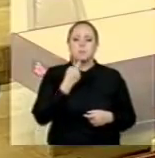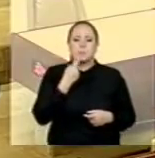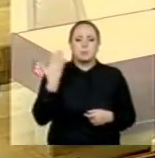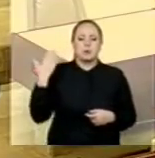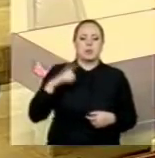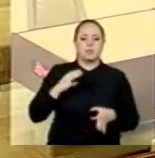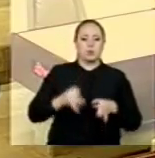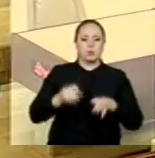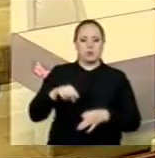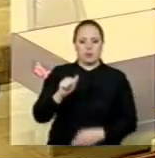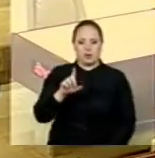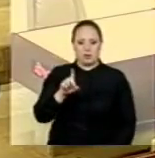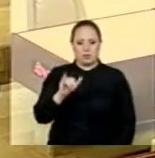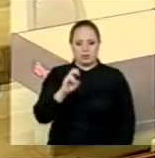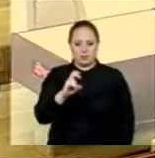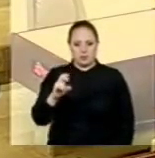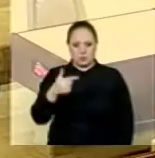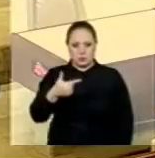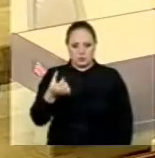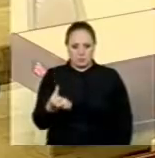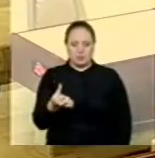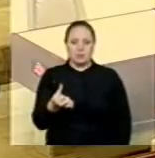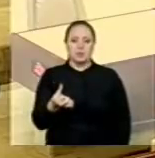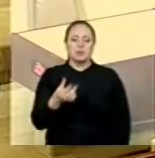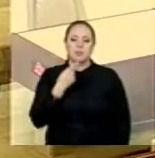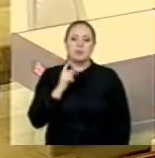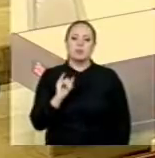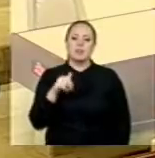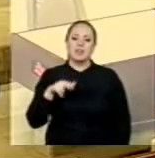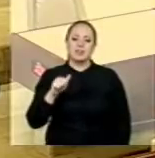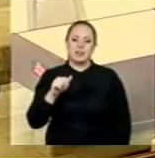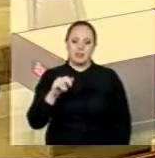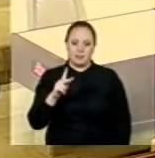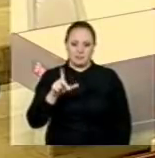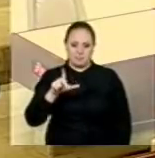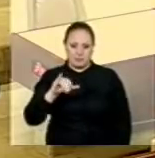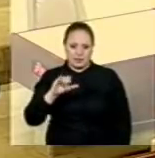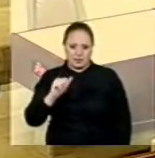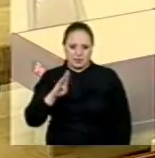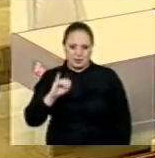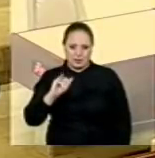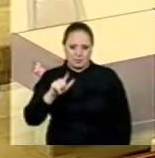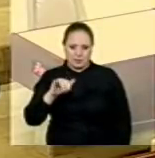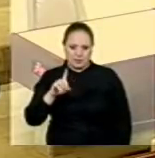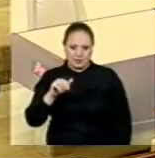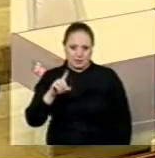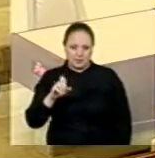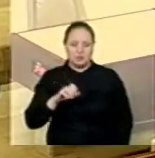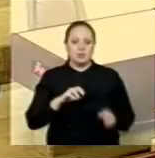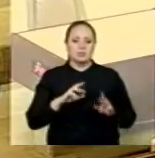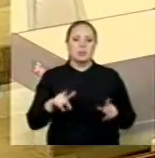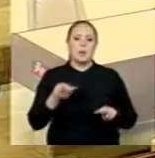julgamento dessa Corte na ADI 5526 sobre a inaplicabilidade das medidas cautelares diversas da